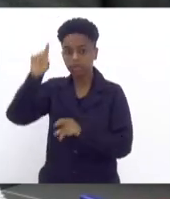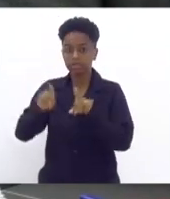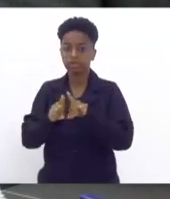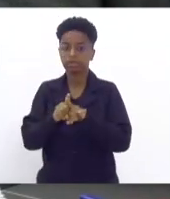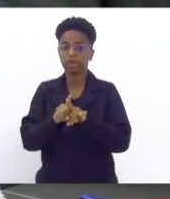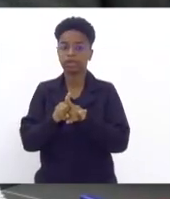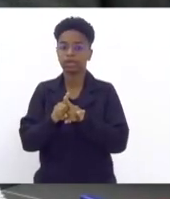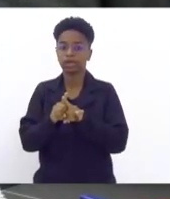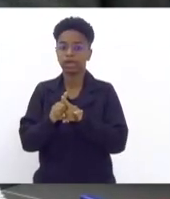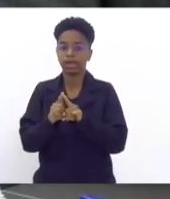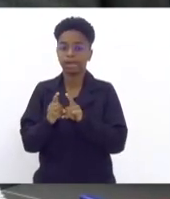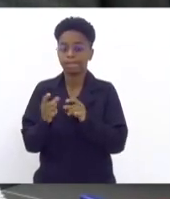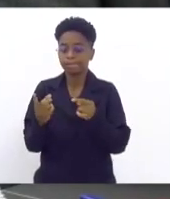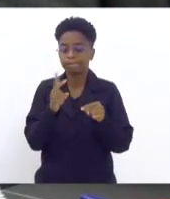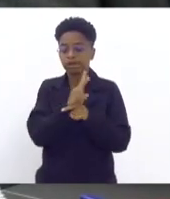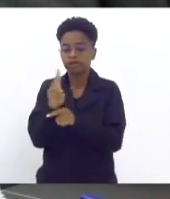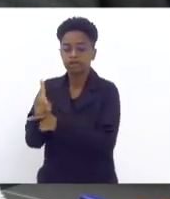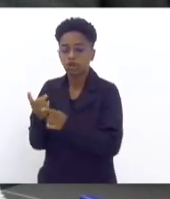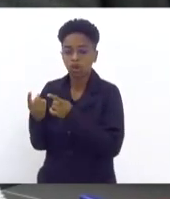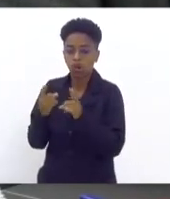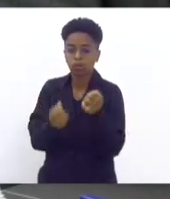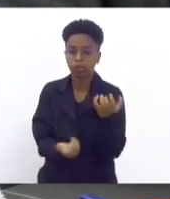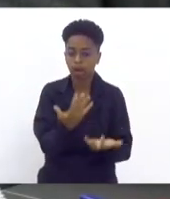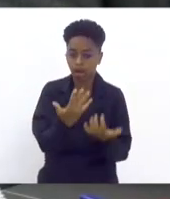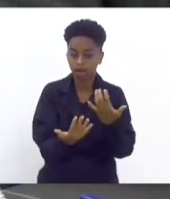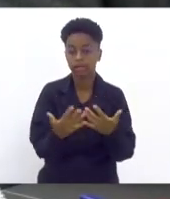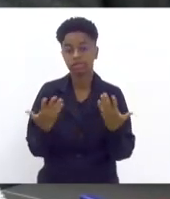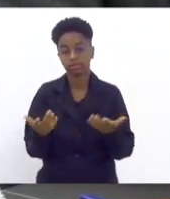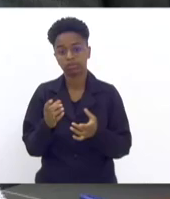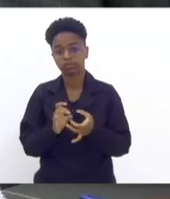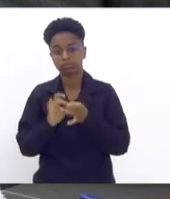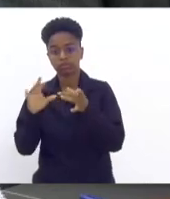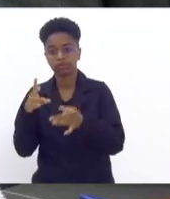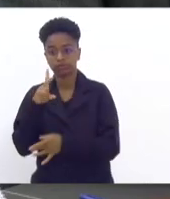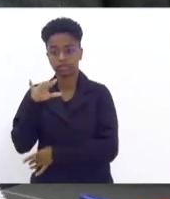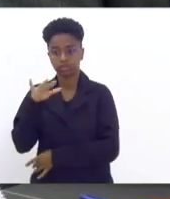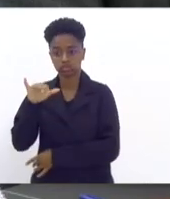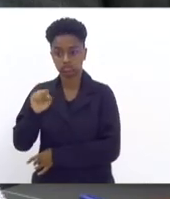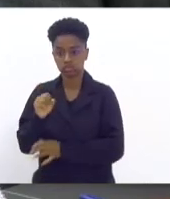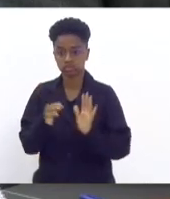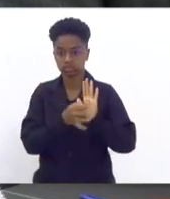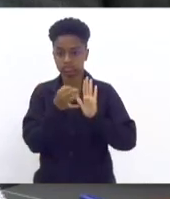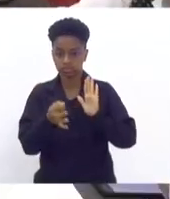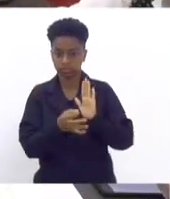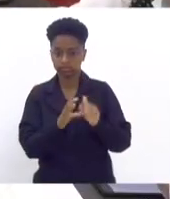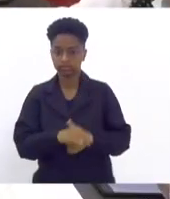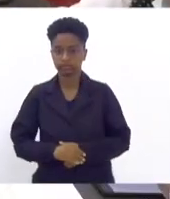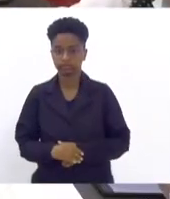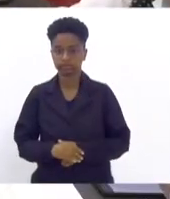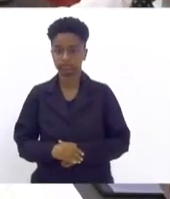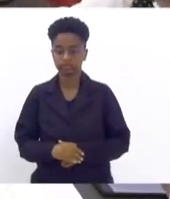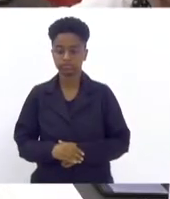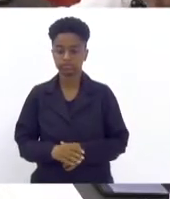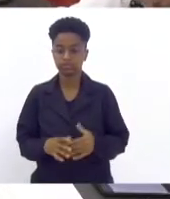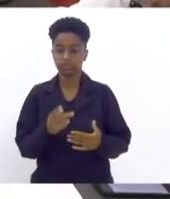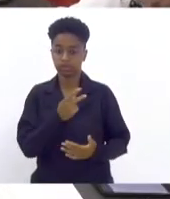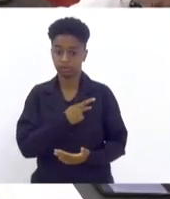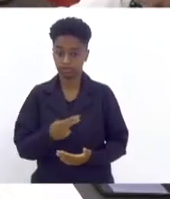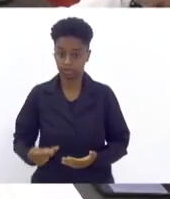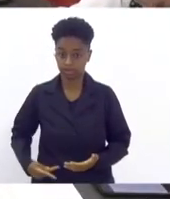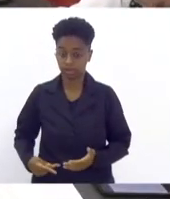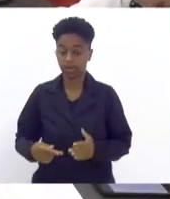Prevenção contra Incêndios. E aí passo a palavra ao deputado Vinícius Cozolino para aparecer. Senhor presidente, o parecer é